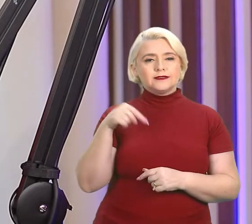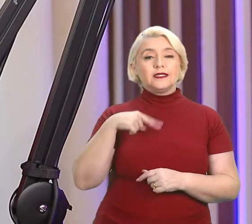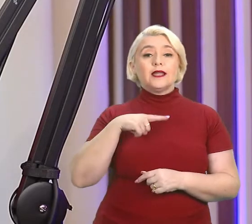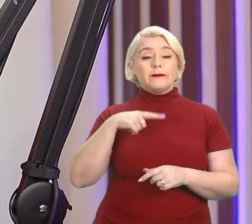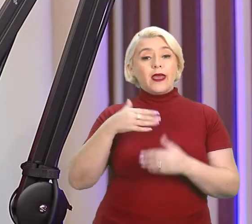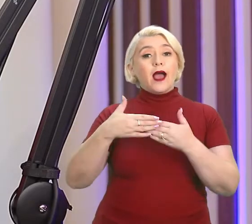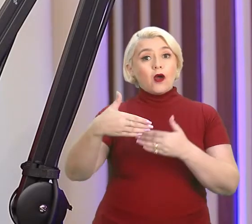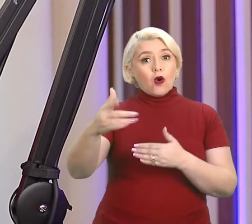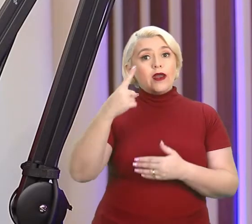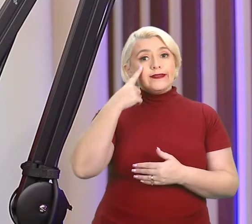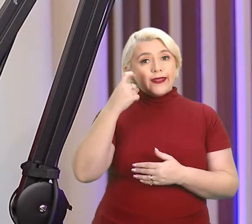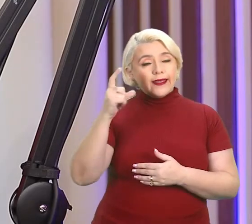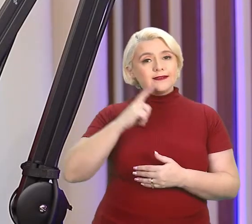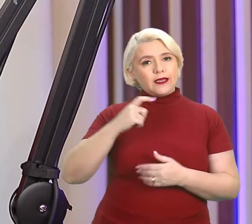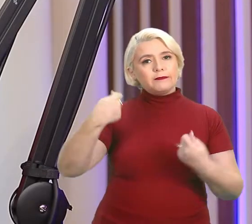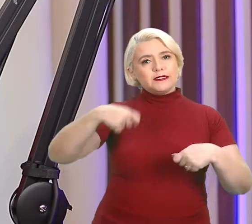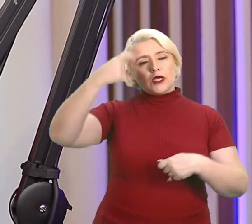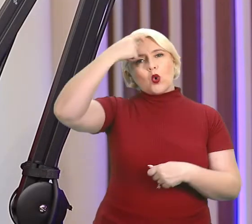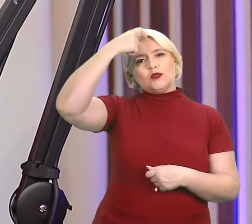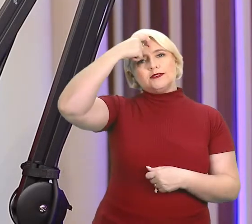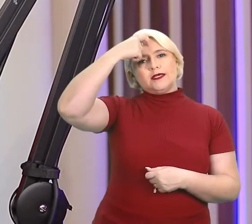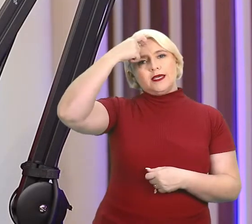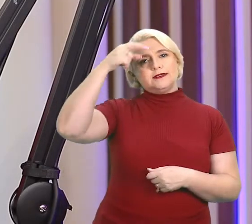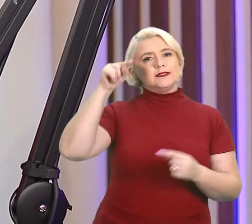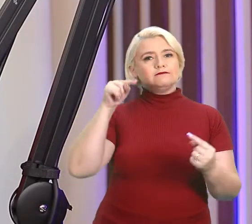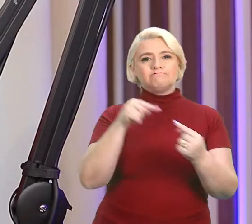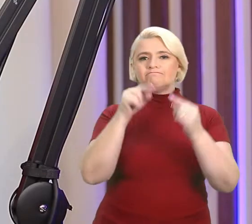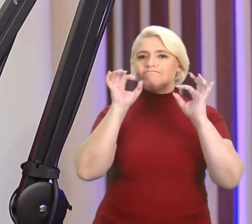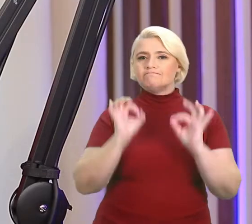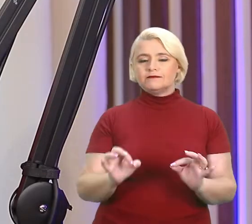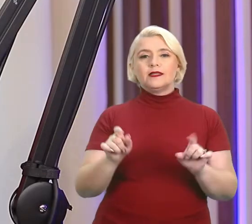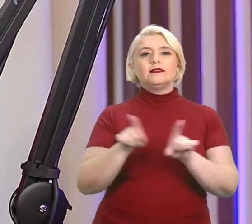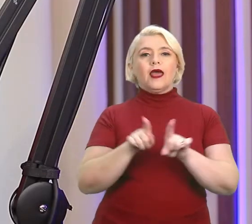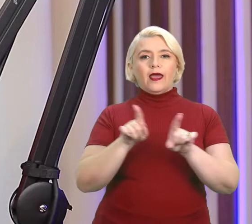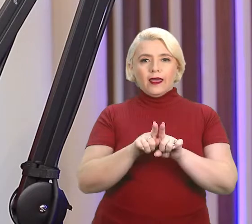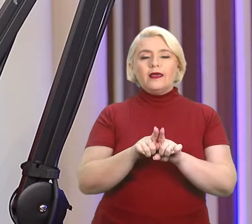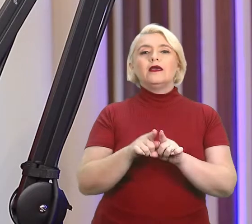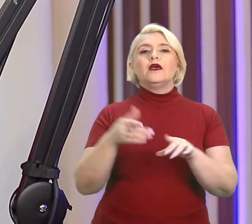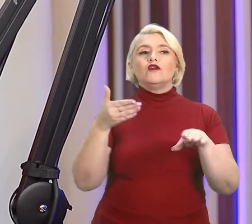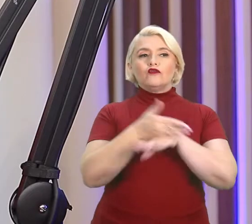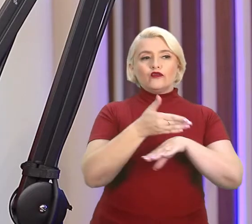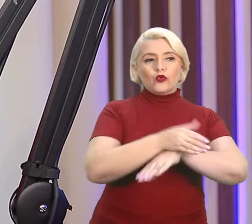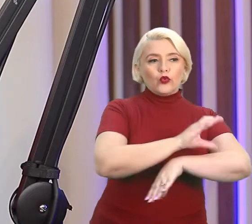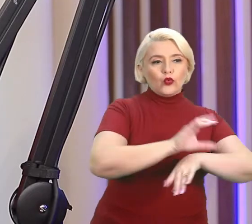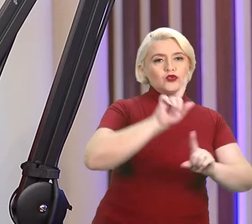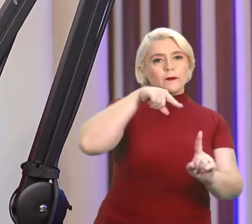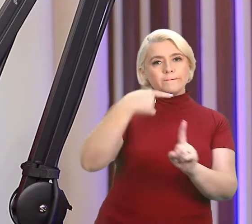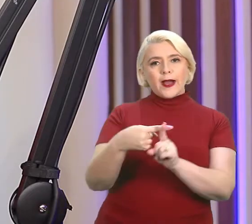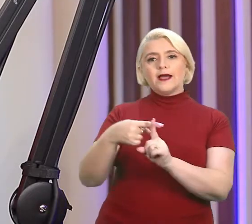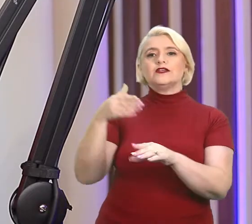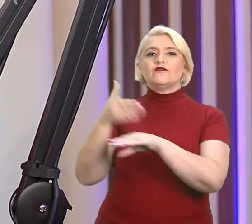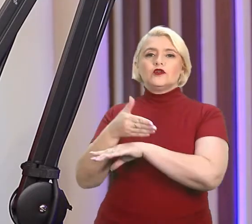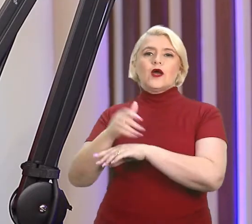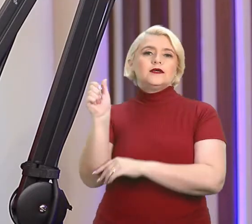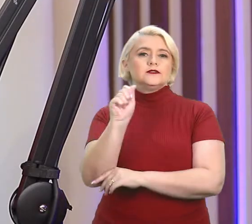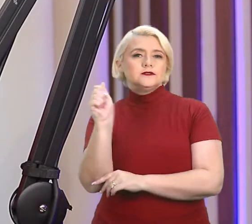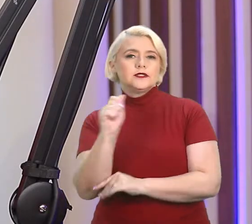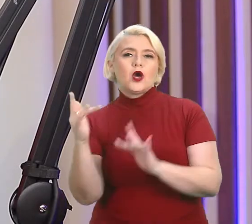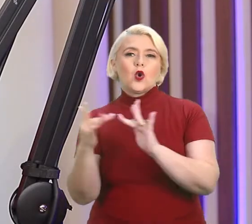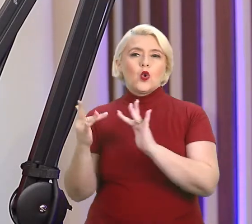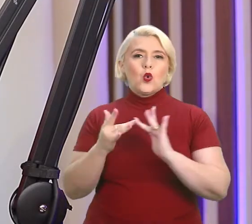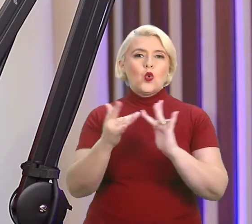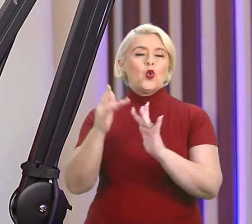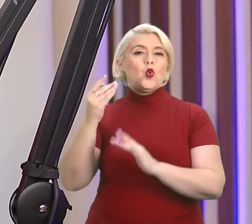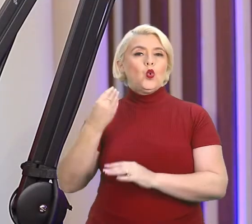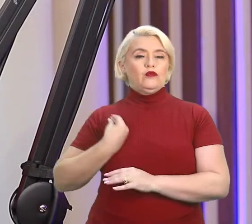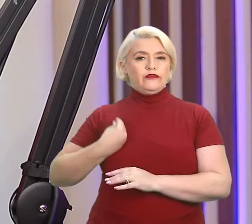de sinais tenha consciência que essa é a forma mais apropriada. Além de frequentar os cursos, tem que frequentar a associação e conviver